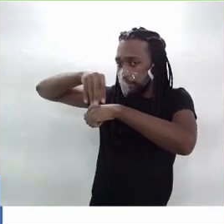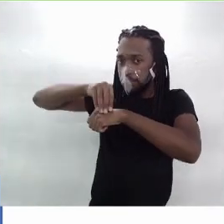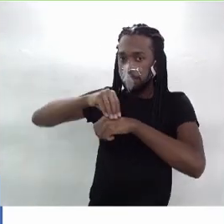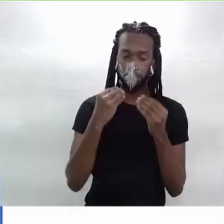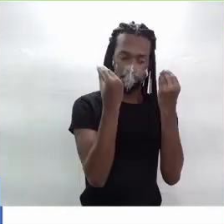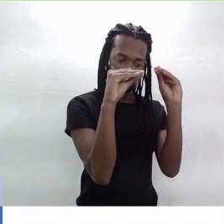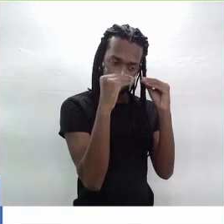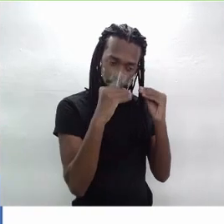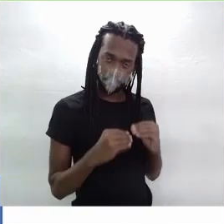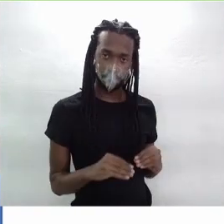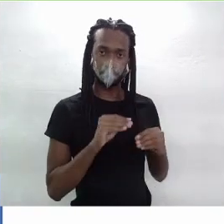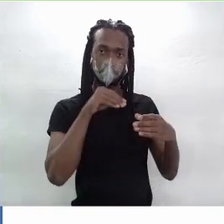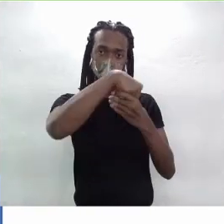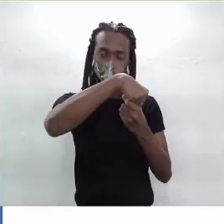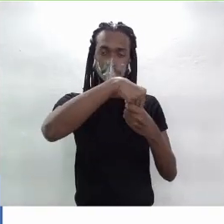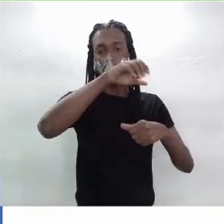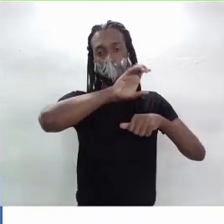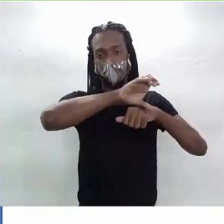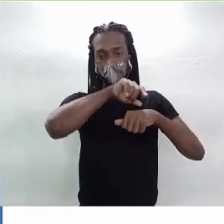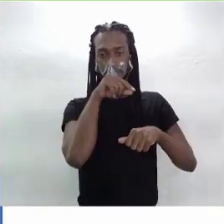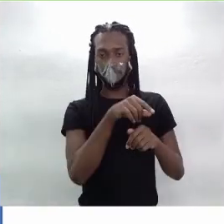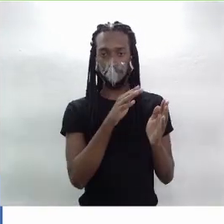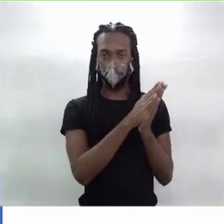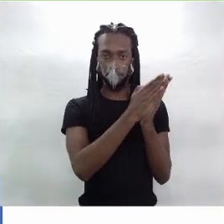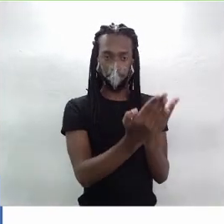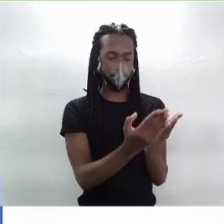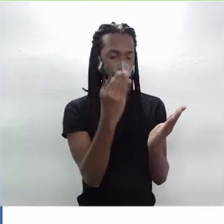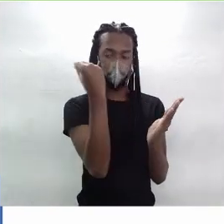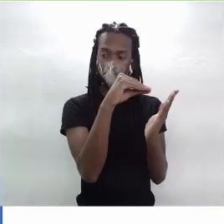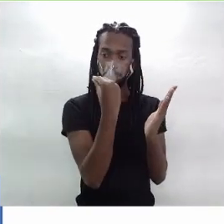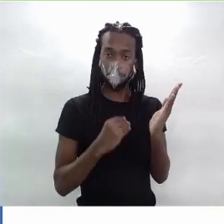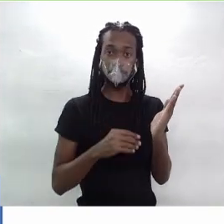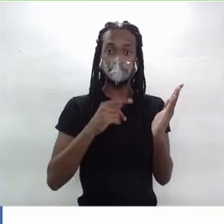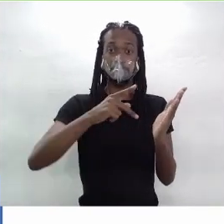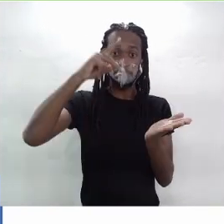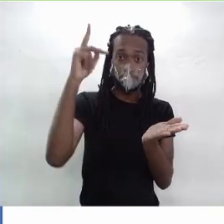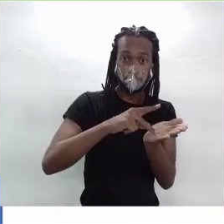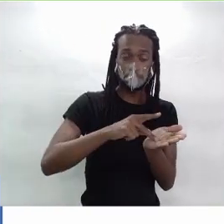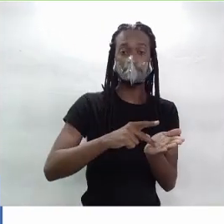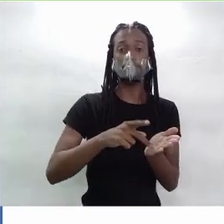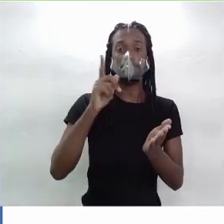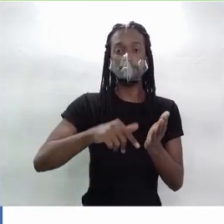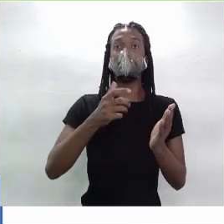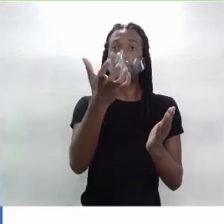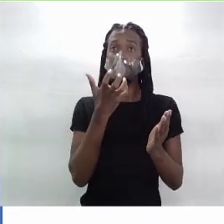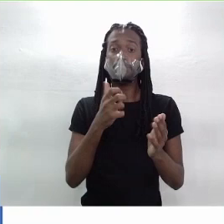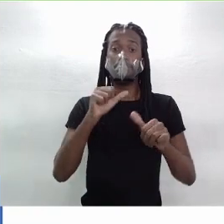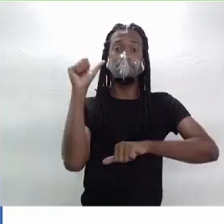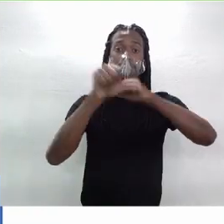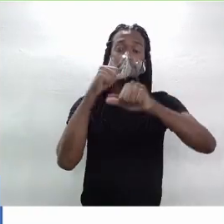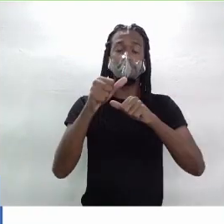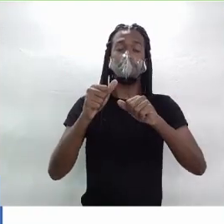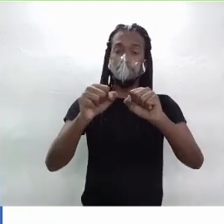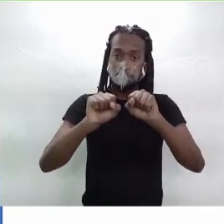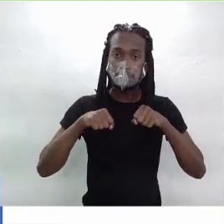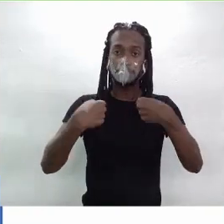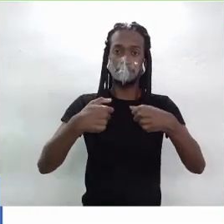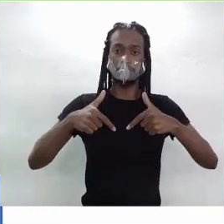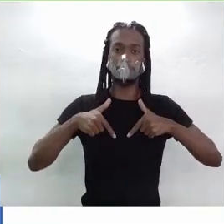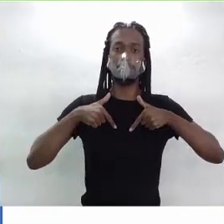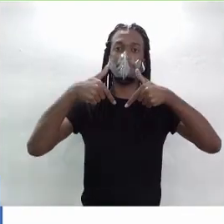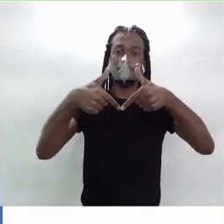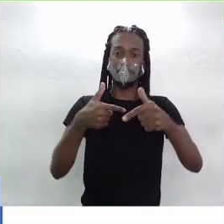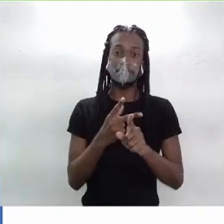mudança, que a promulgação seja nosso grito, mudar para vencer, muda